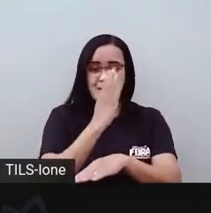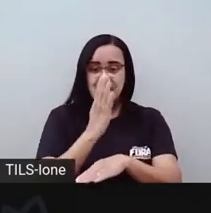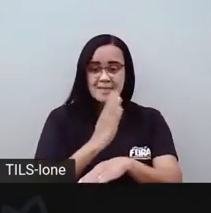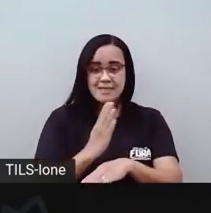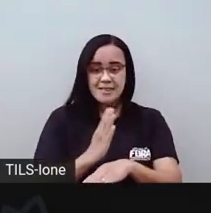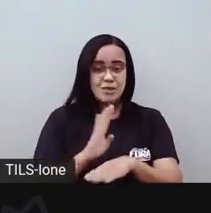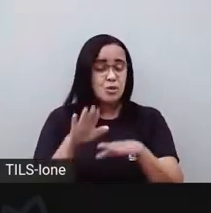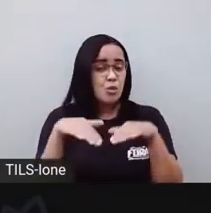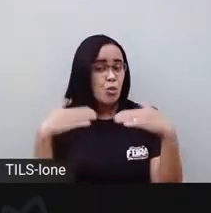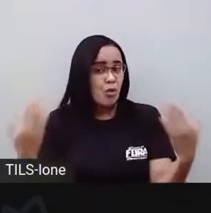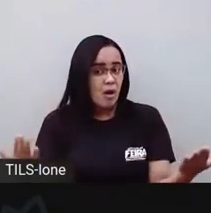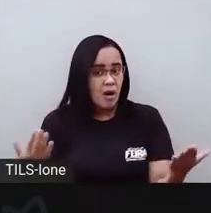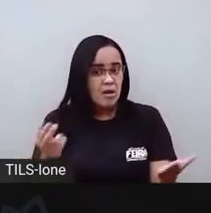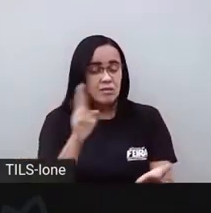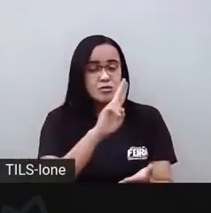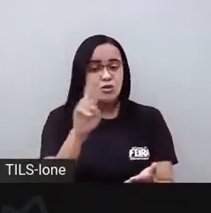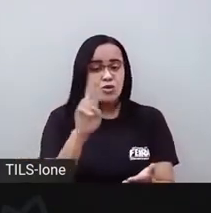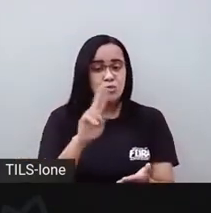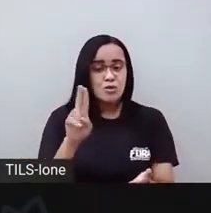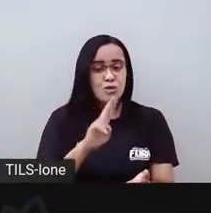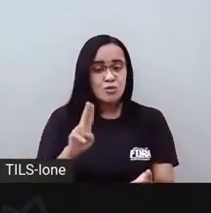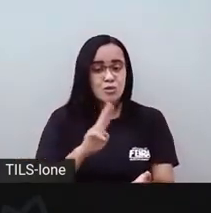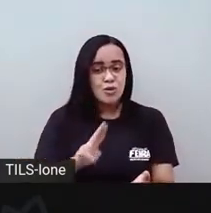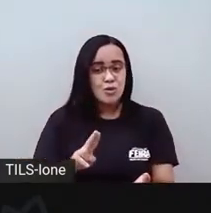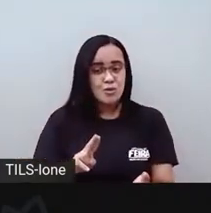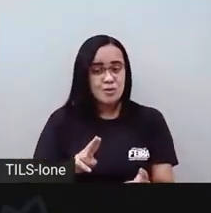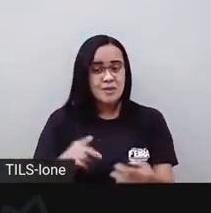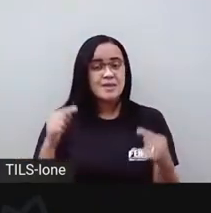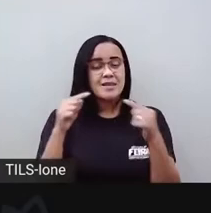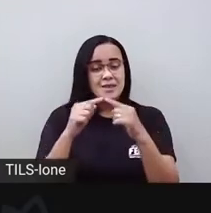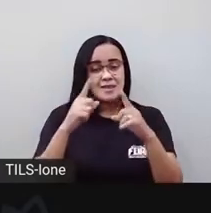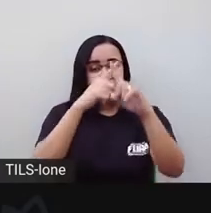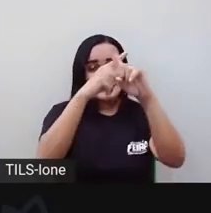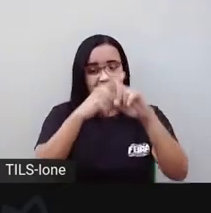Desafio, hein, meninada? Desafio! É!